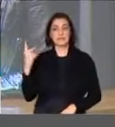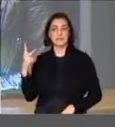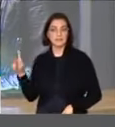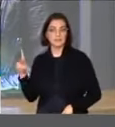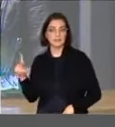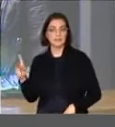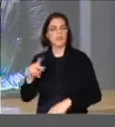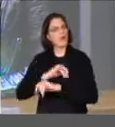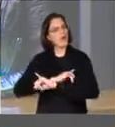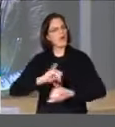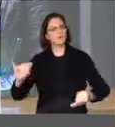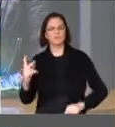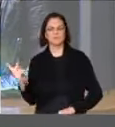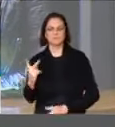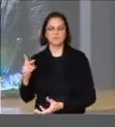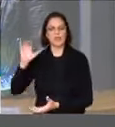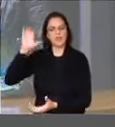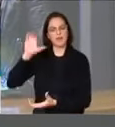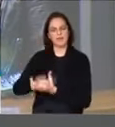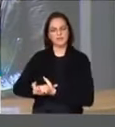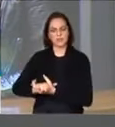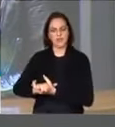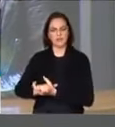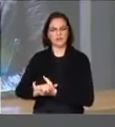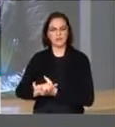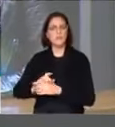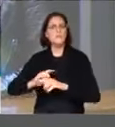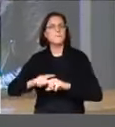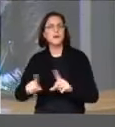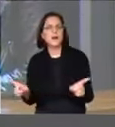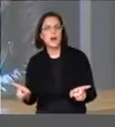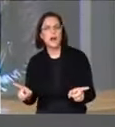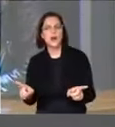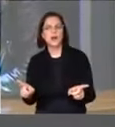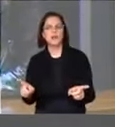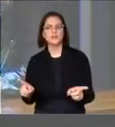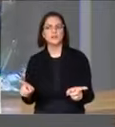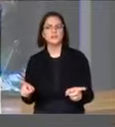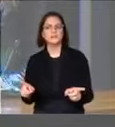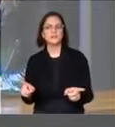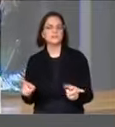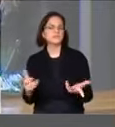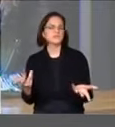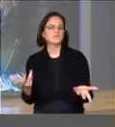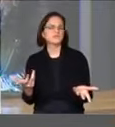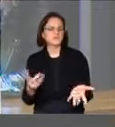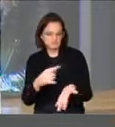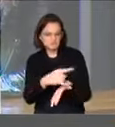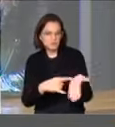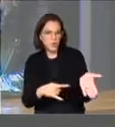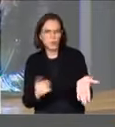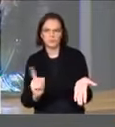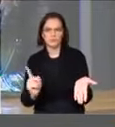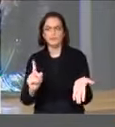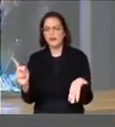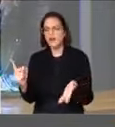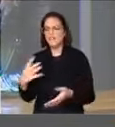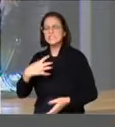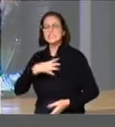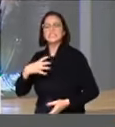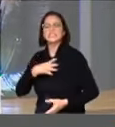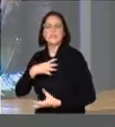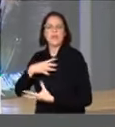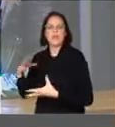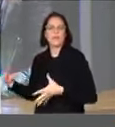estávamos casadas no nosso seio, né? No nosso sentimento